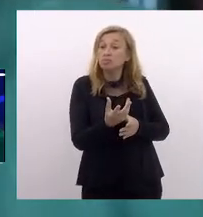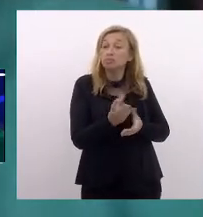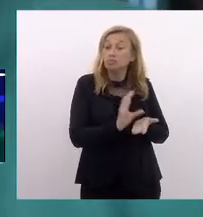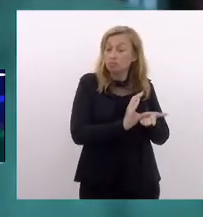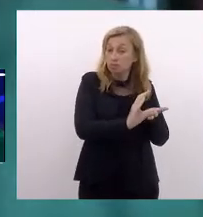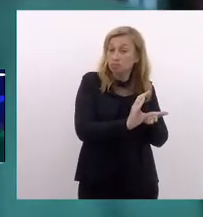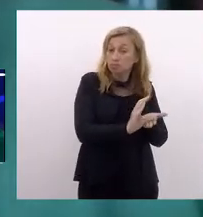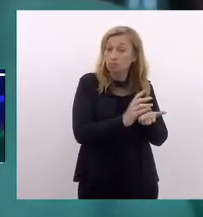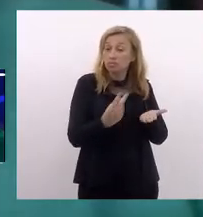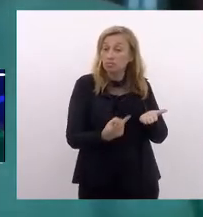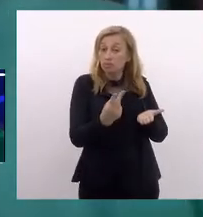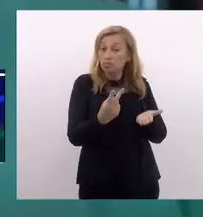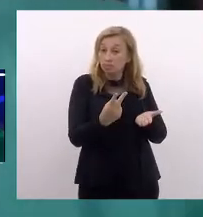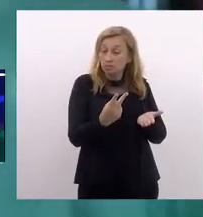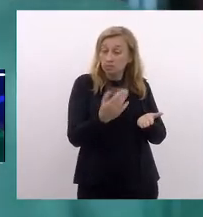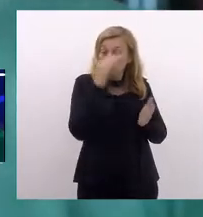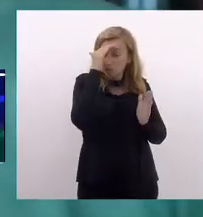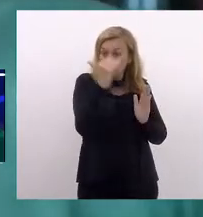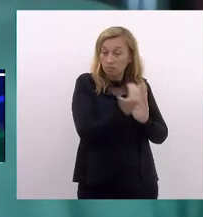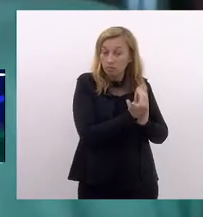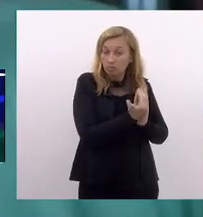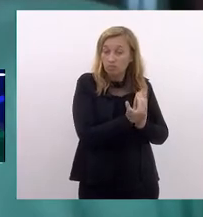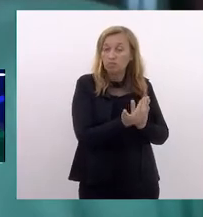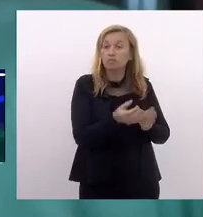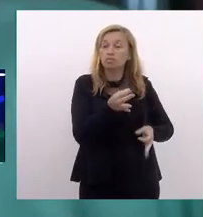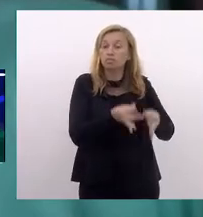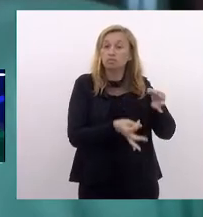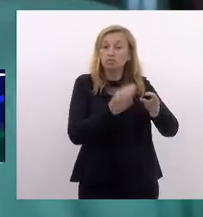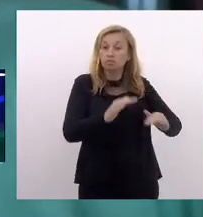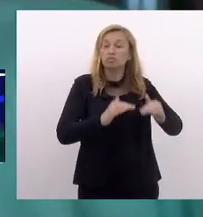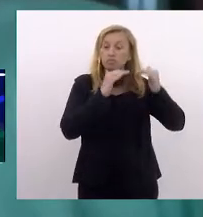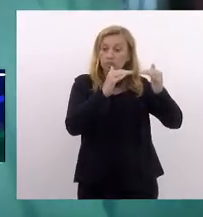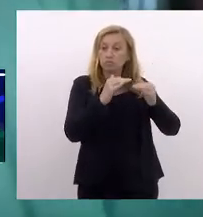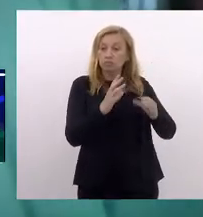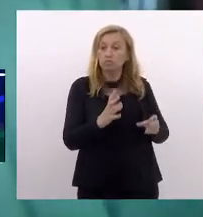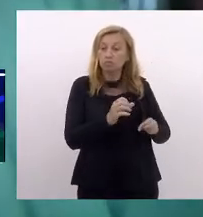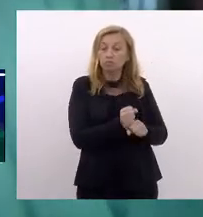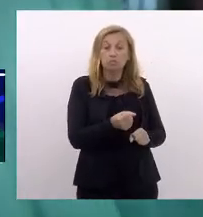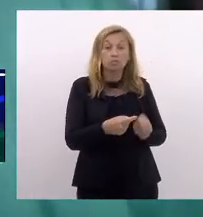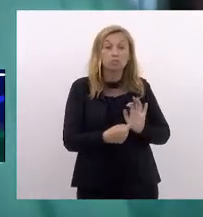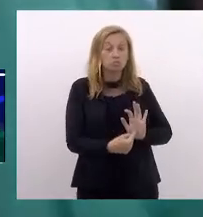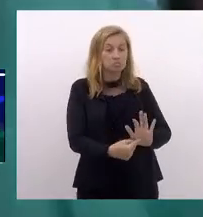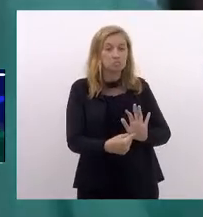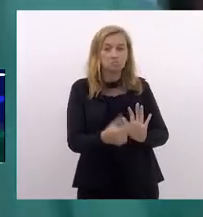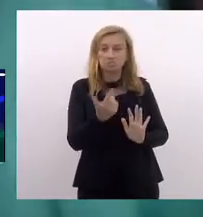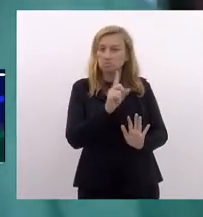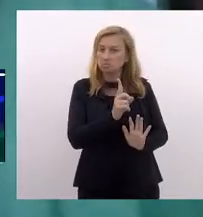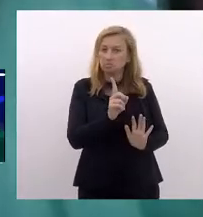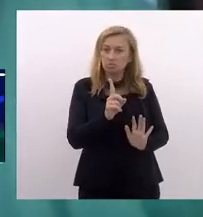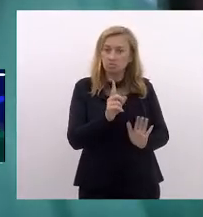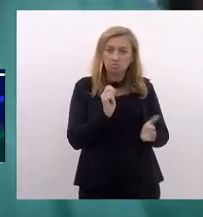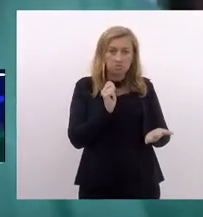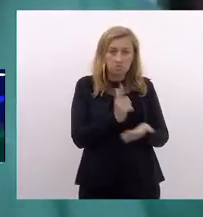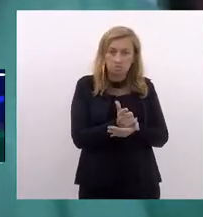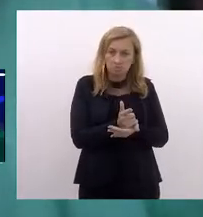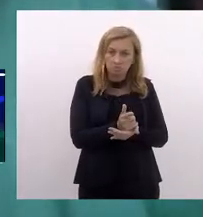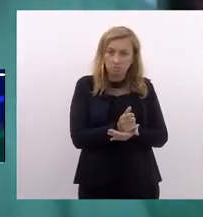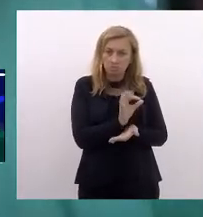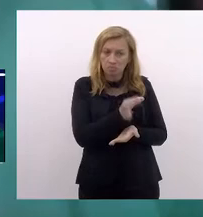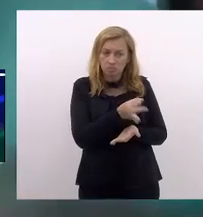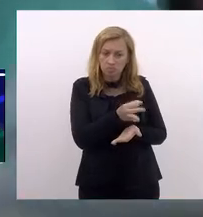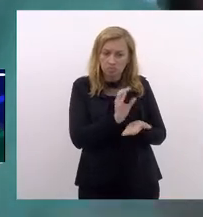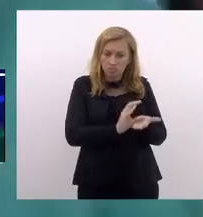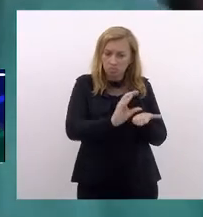quando o Tribunal de Contas que é um órgão técnico mostra que não foram atendidos os níveis necessários